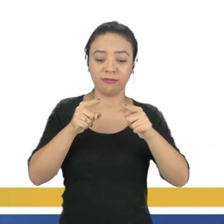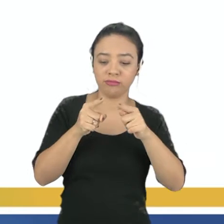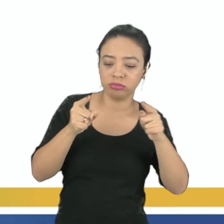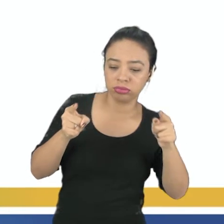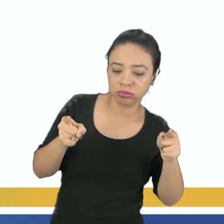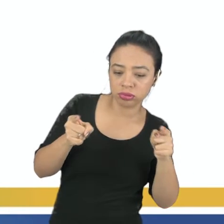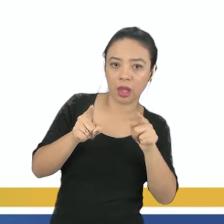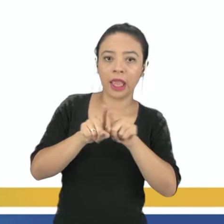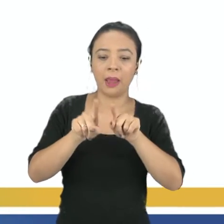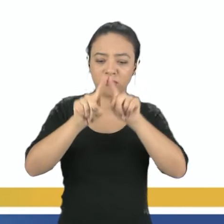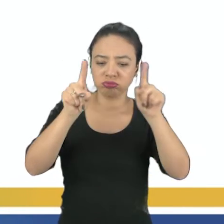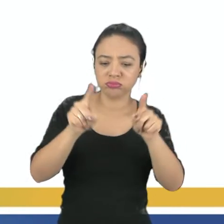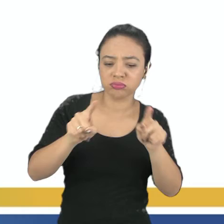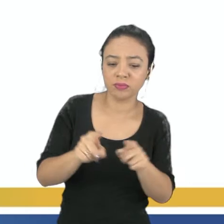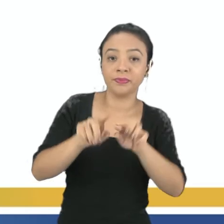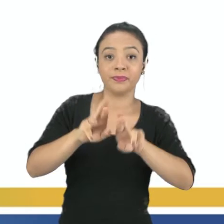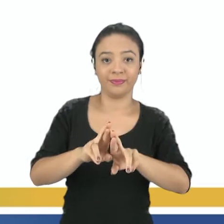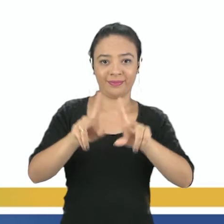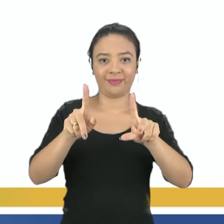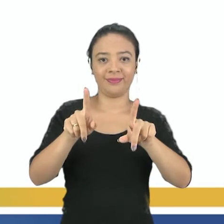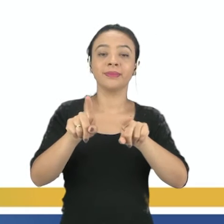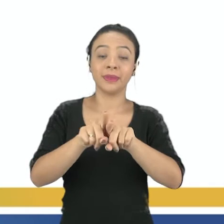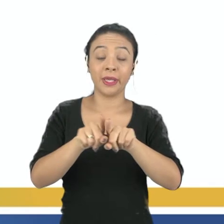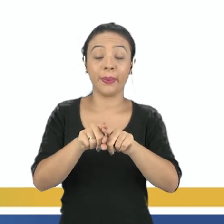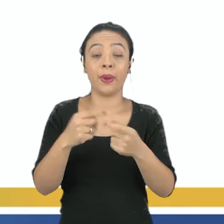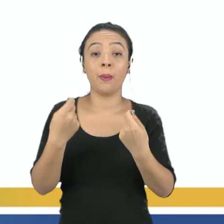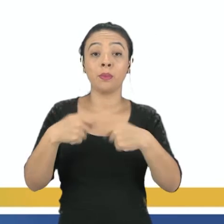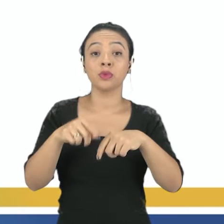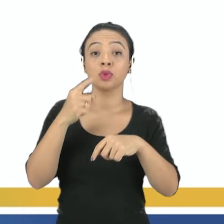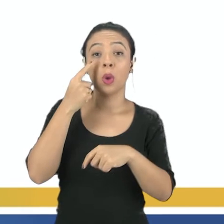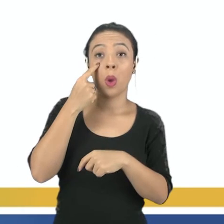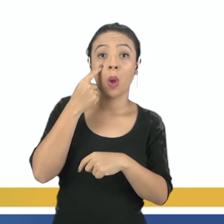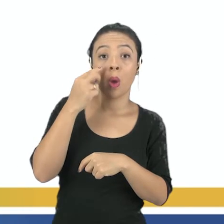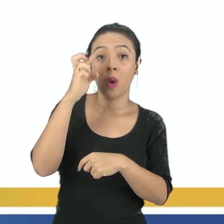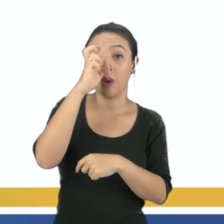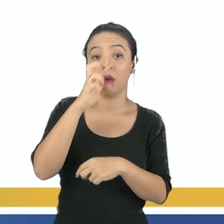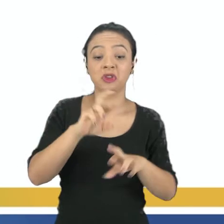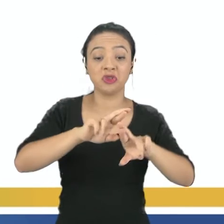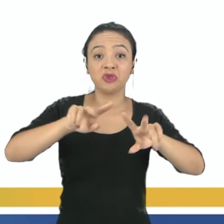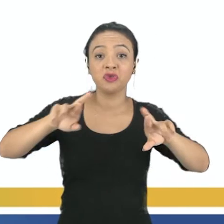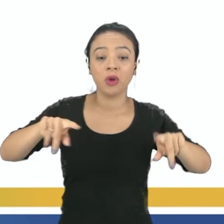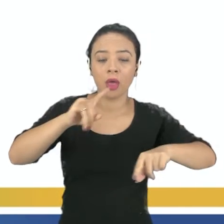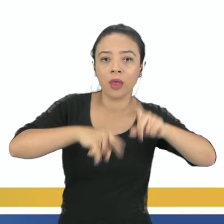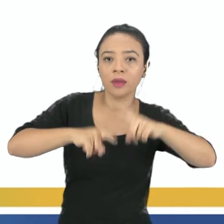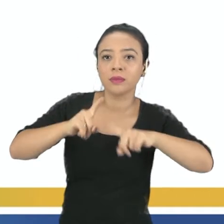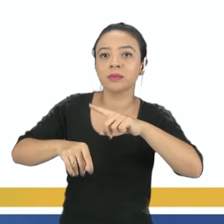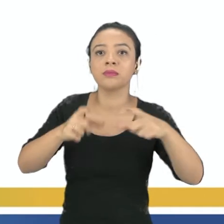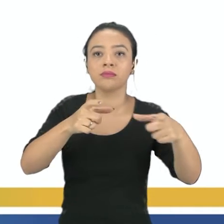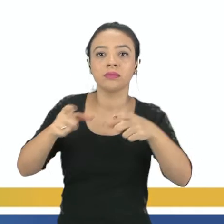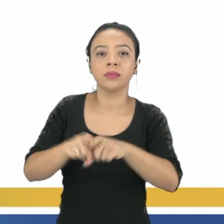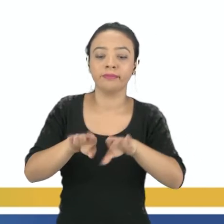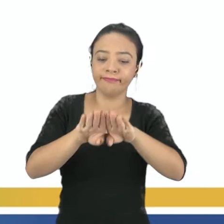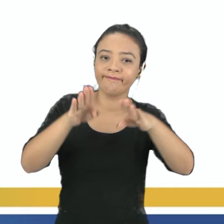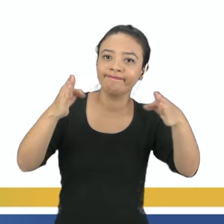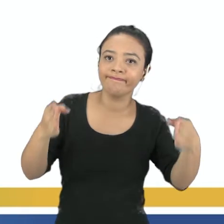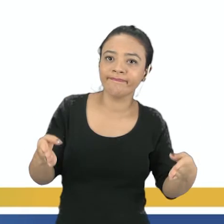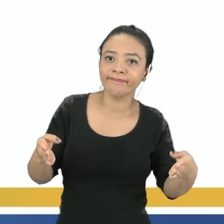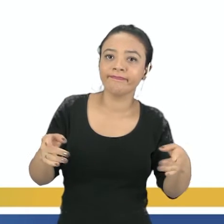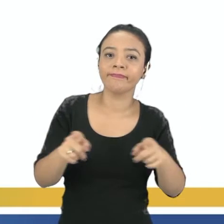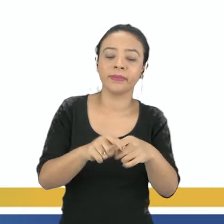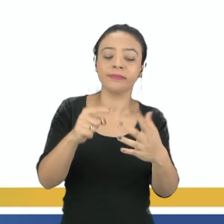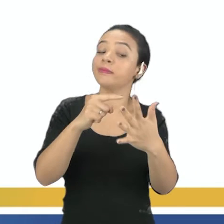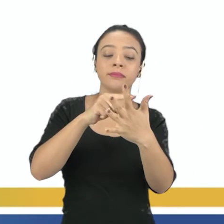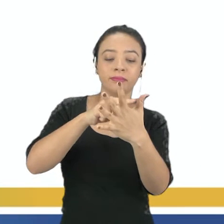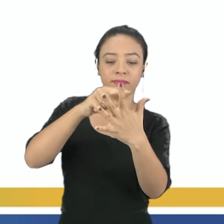formas diferentes às quais também nós podemos observar em diferentes objetos e lugares né E como na mesa na abertura